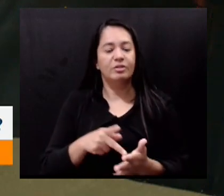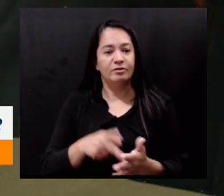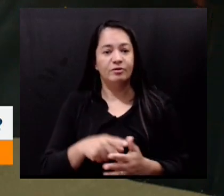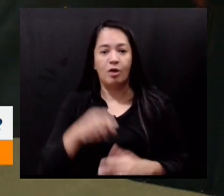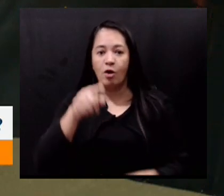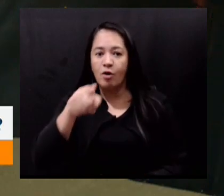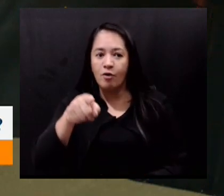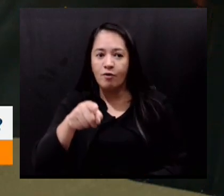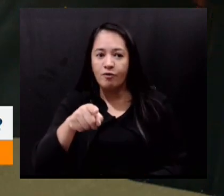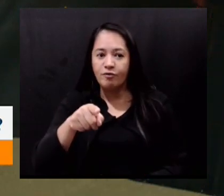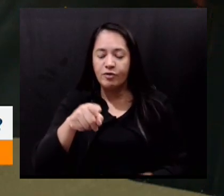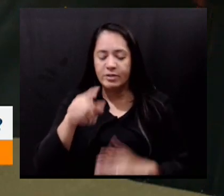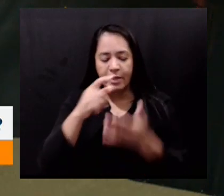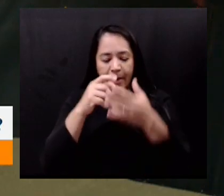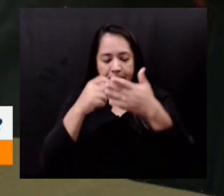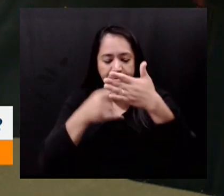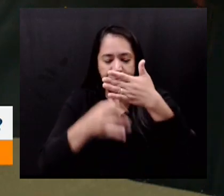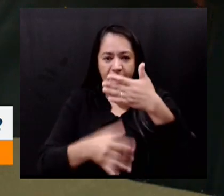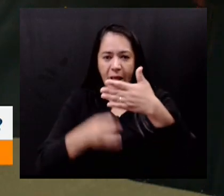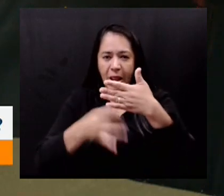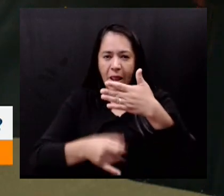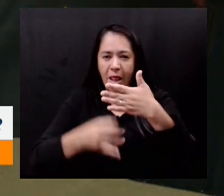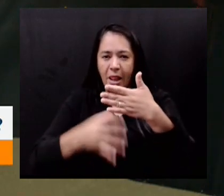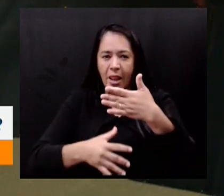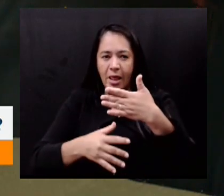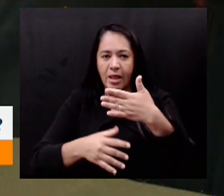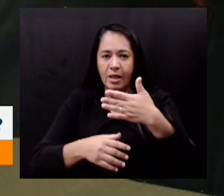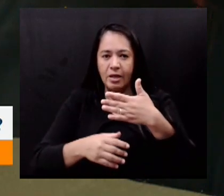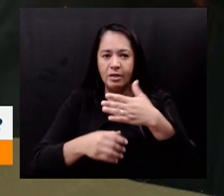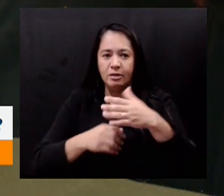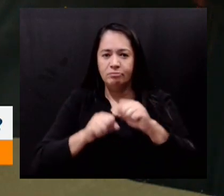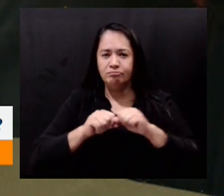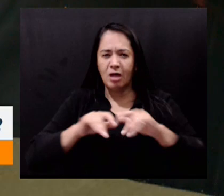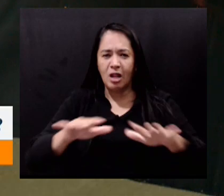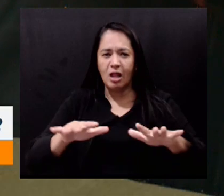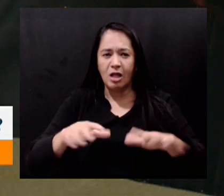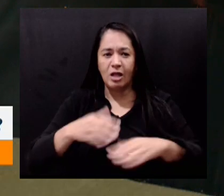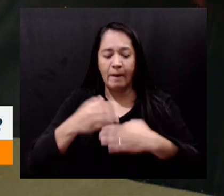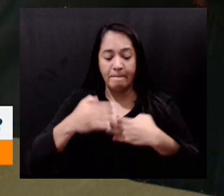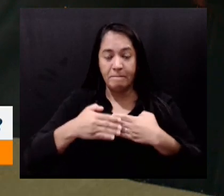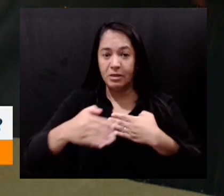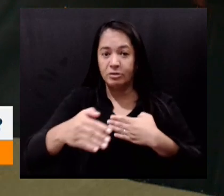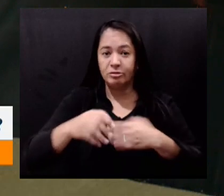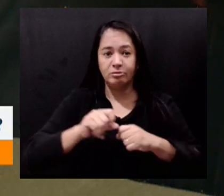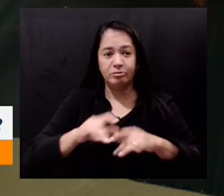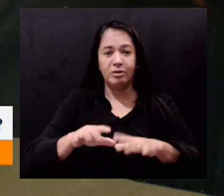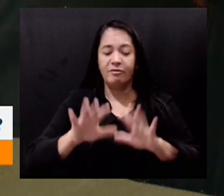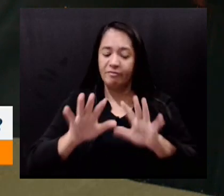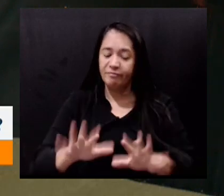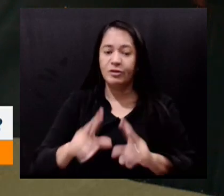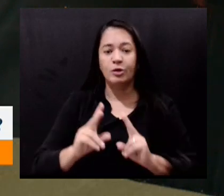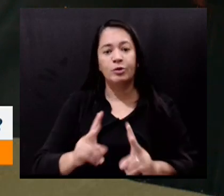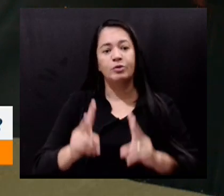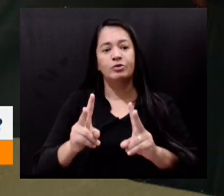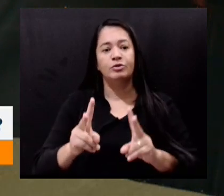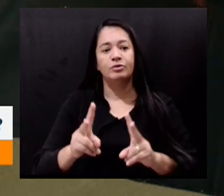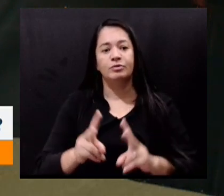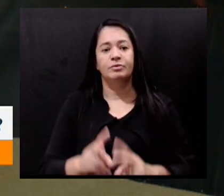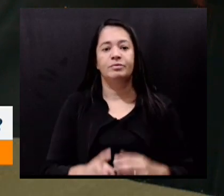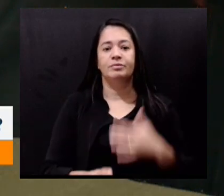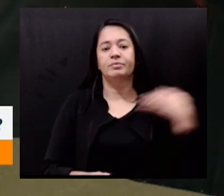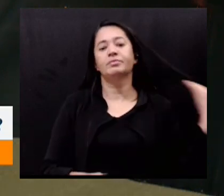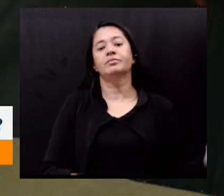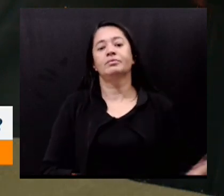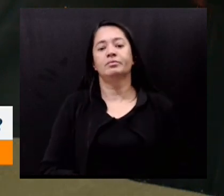escreve, que você dá o enter, foi para a rede. E a partir do momento que foi para a rede, vai ficar lá por um tempo indeterminado. Pode ter